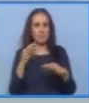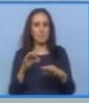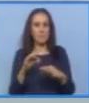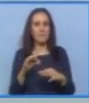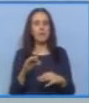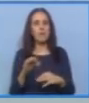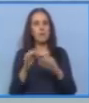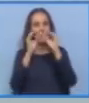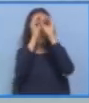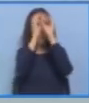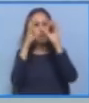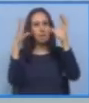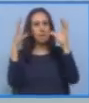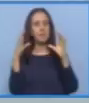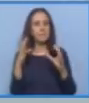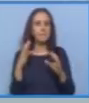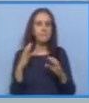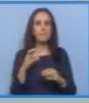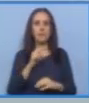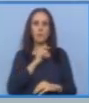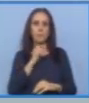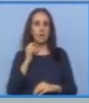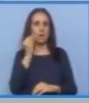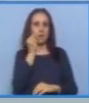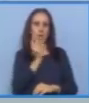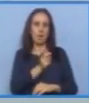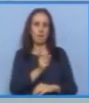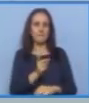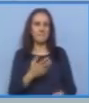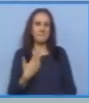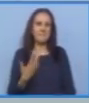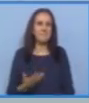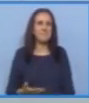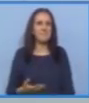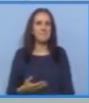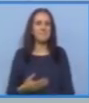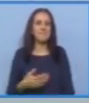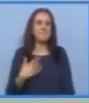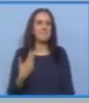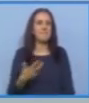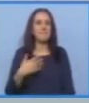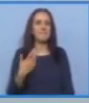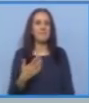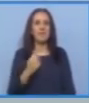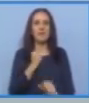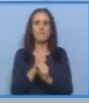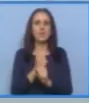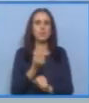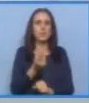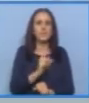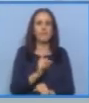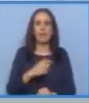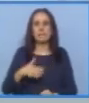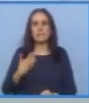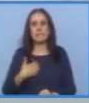Sim. Aquela ideia do padre típico que não faz muito, que é